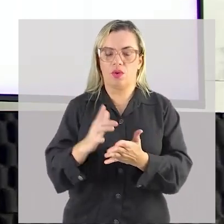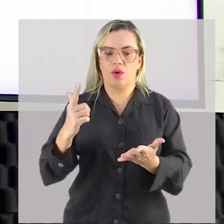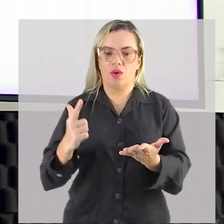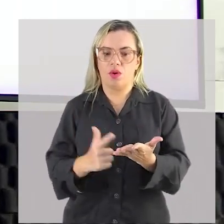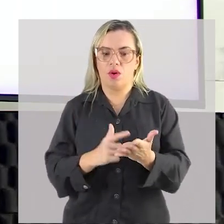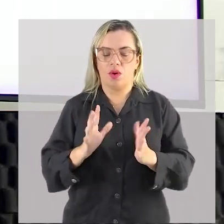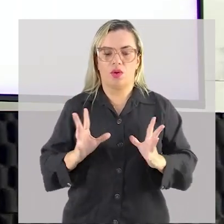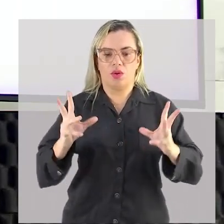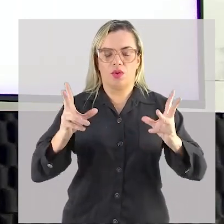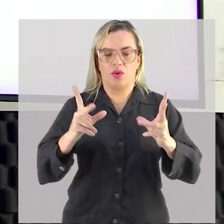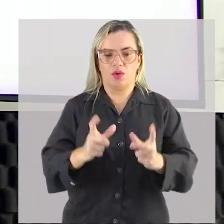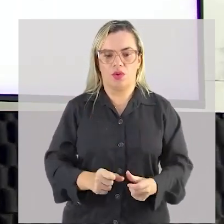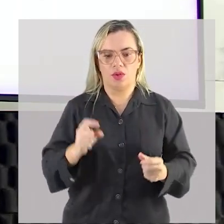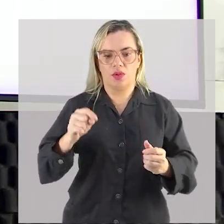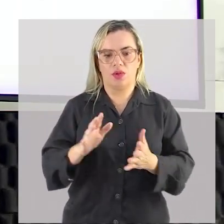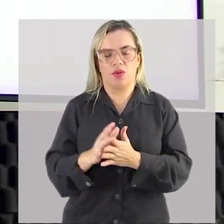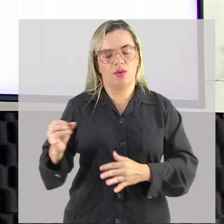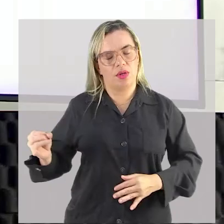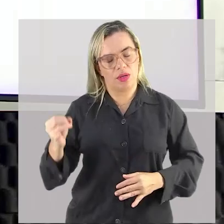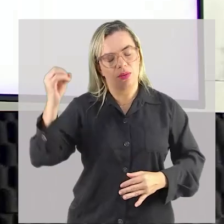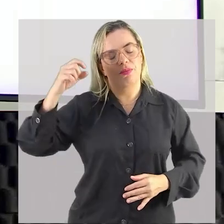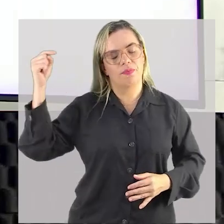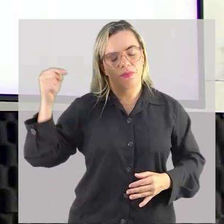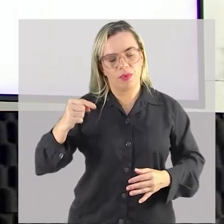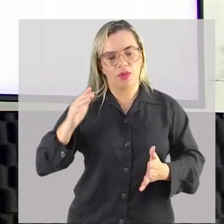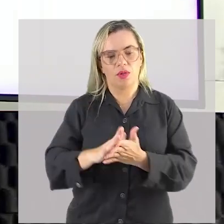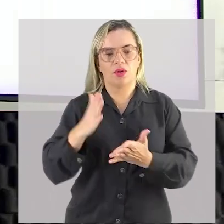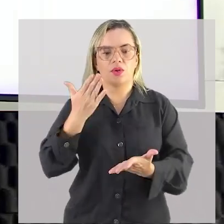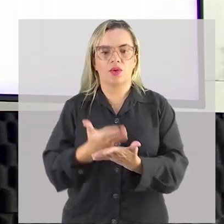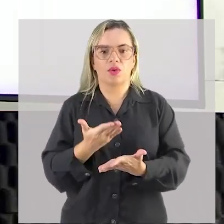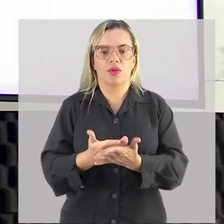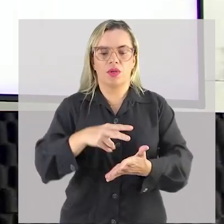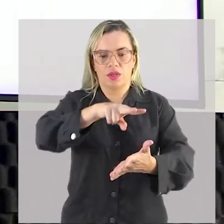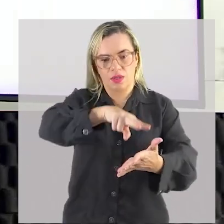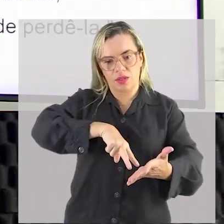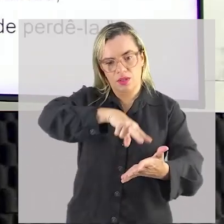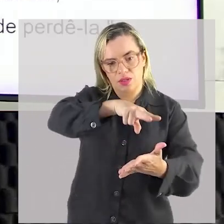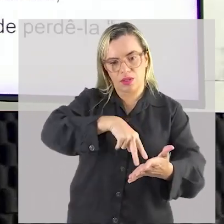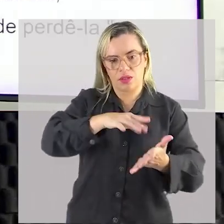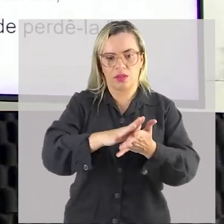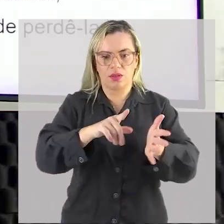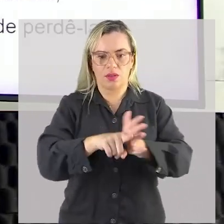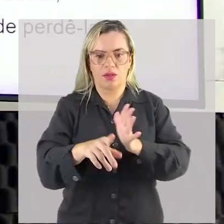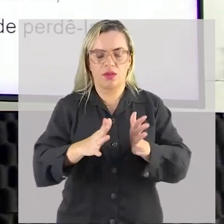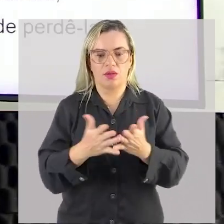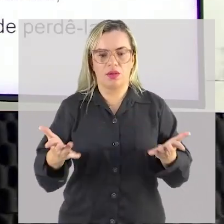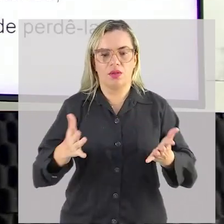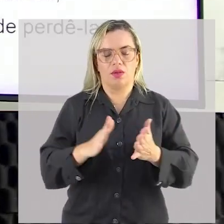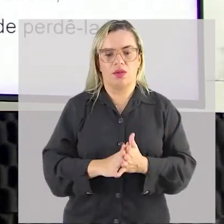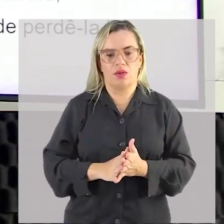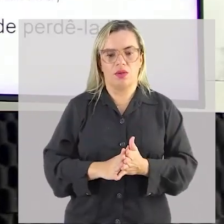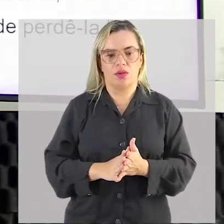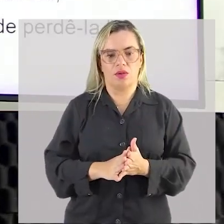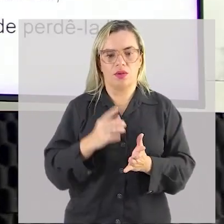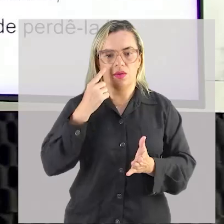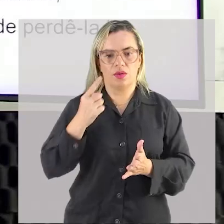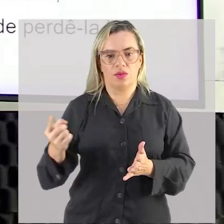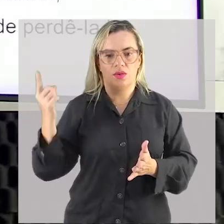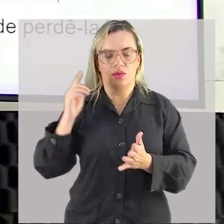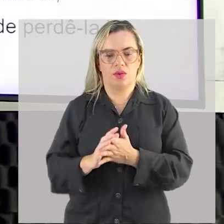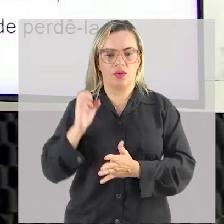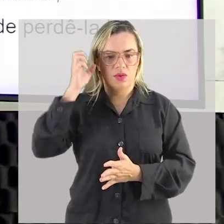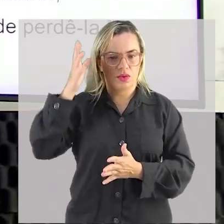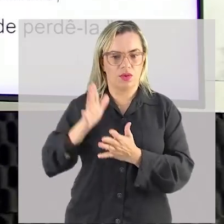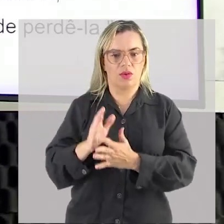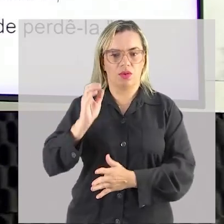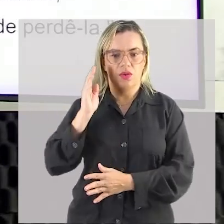a e a obra inteira é a Import aí do seu trabalhar na questão tá certo aqui a gente vai falar de ó